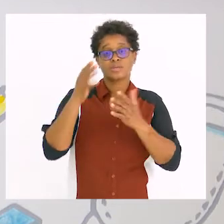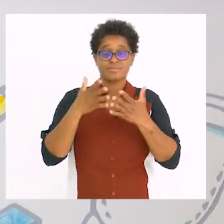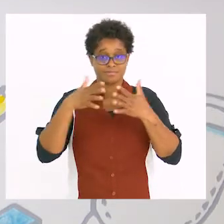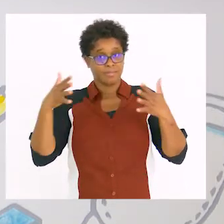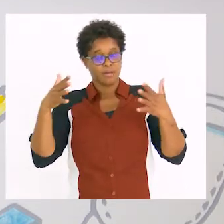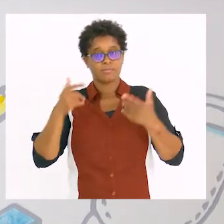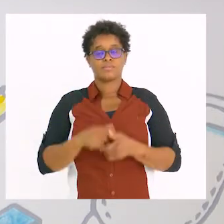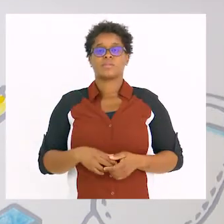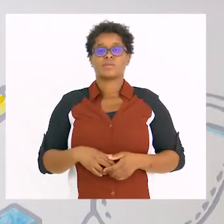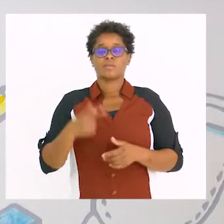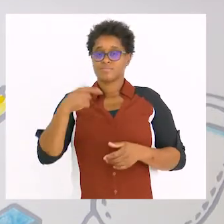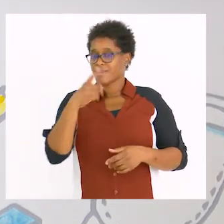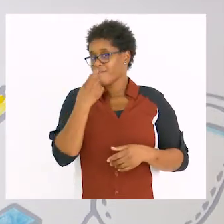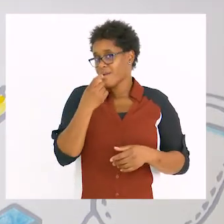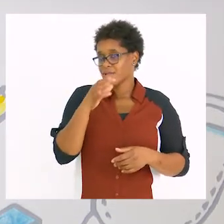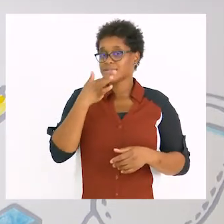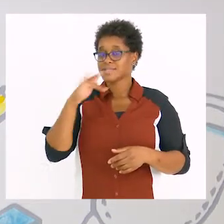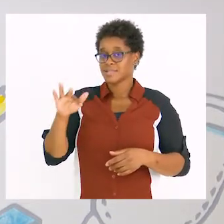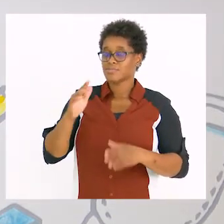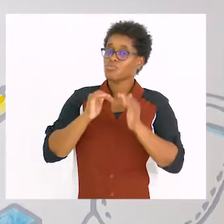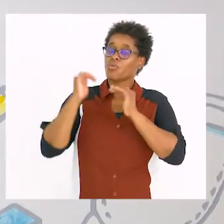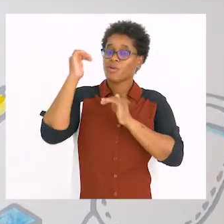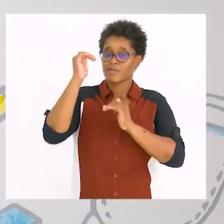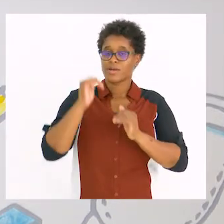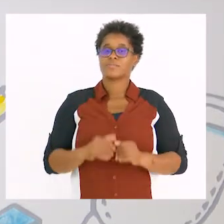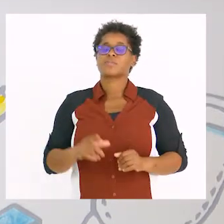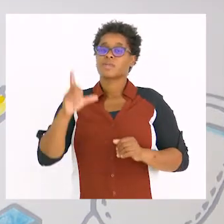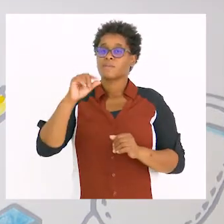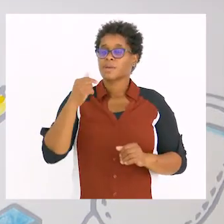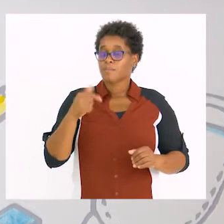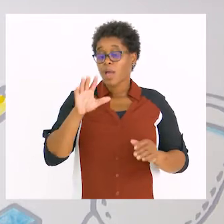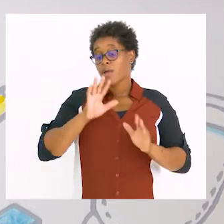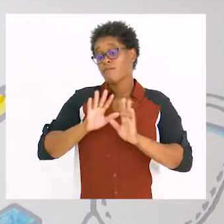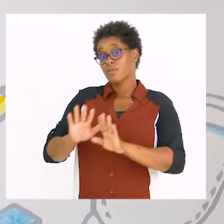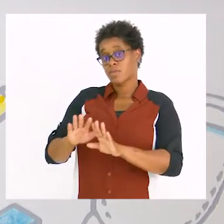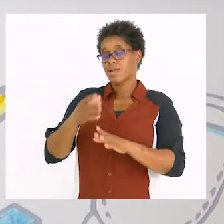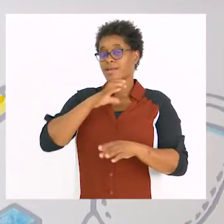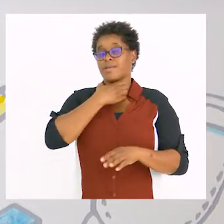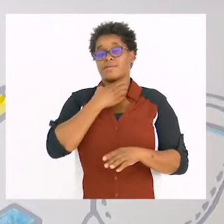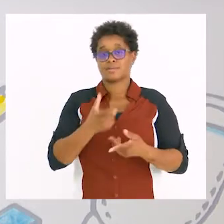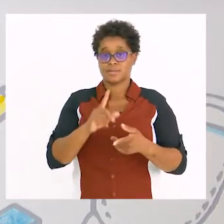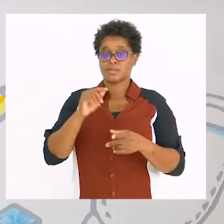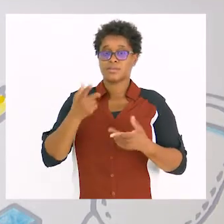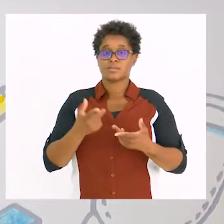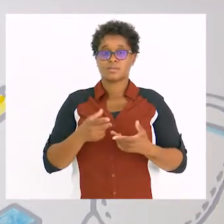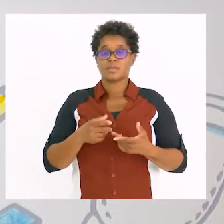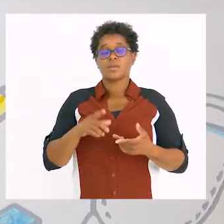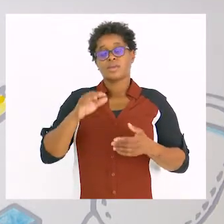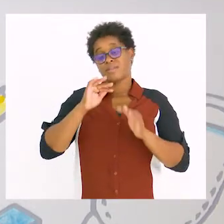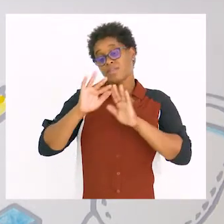não haja déficits externos elevados, para evitar